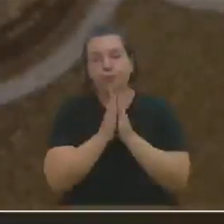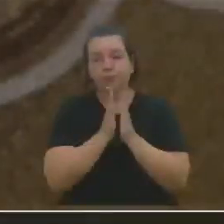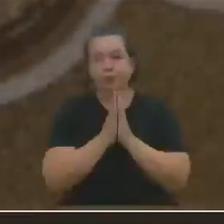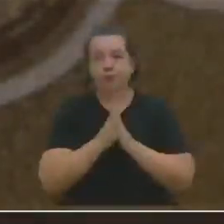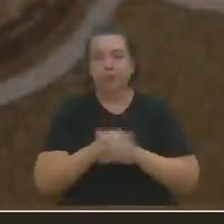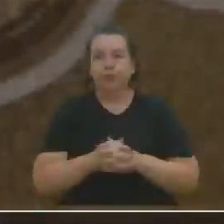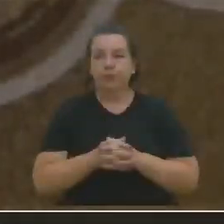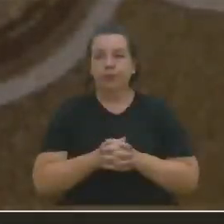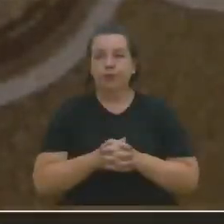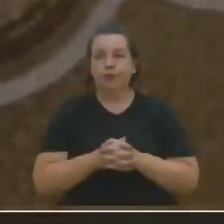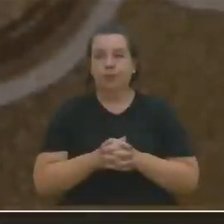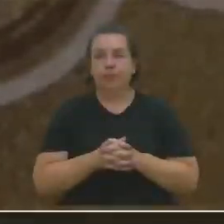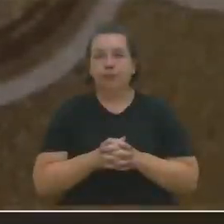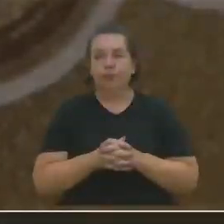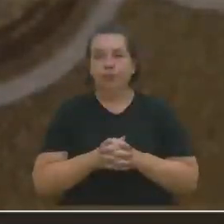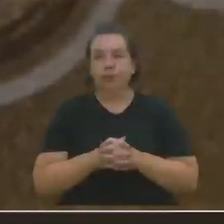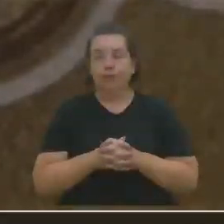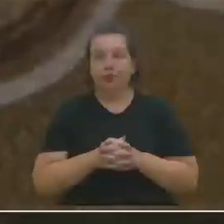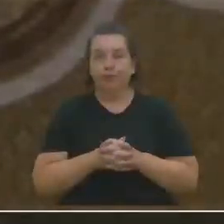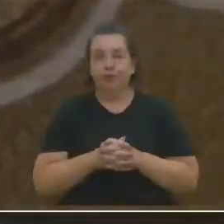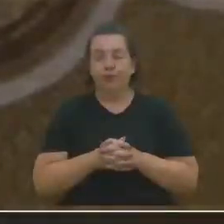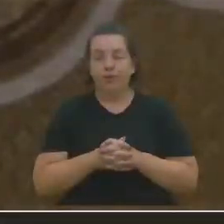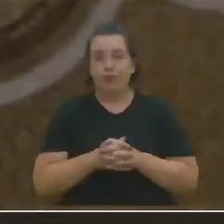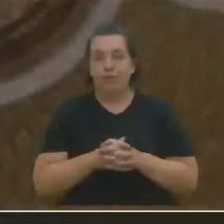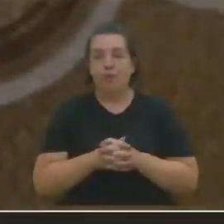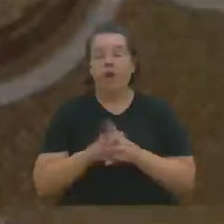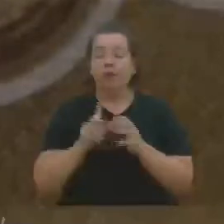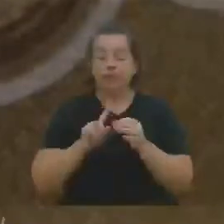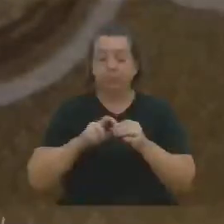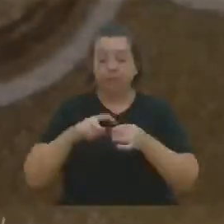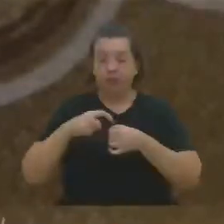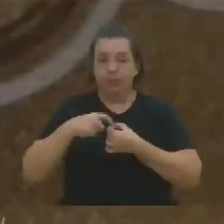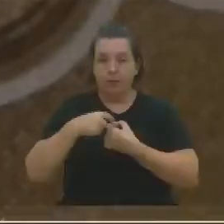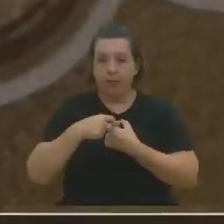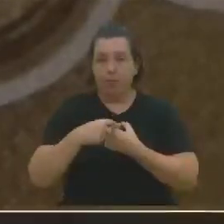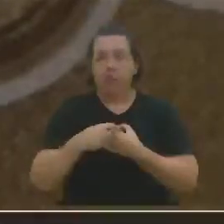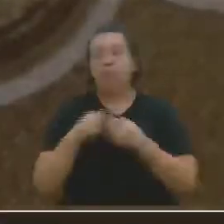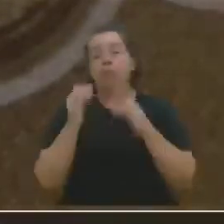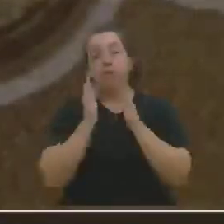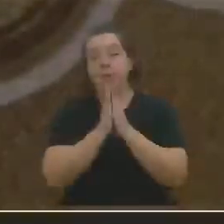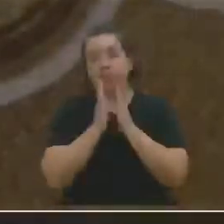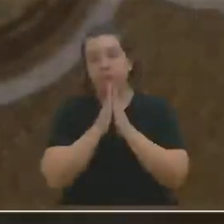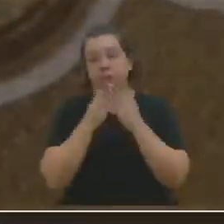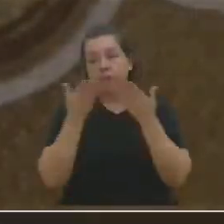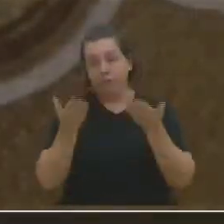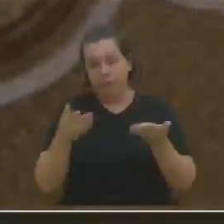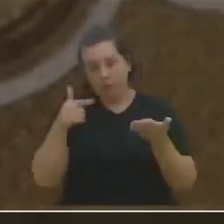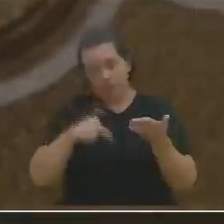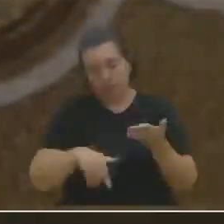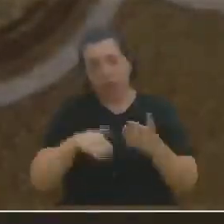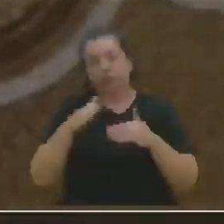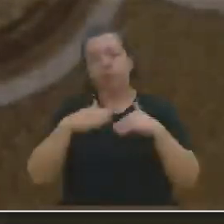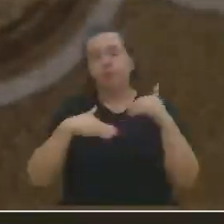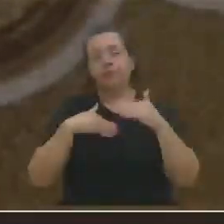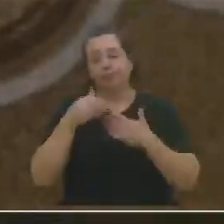intenção. E rezamos também pelos associados da obra Evangelizar é